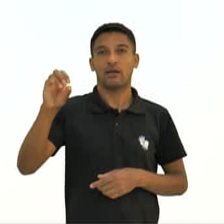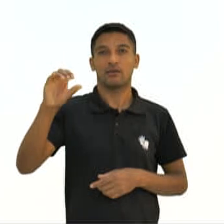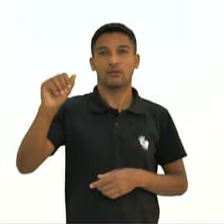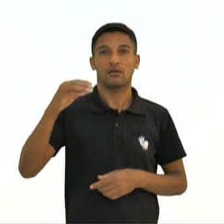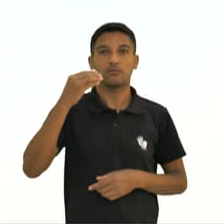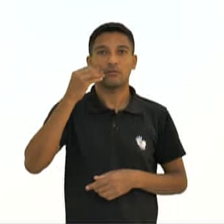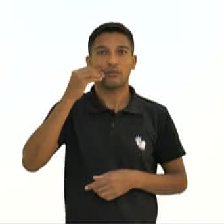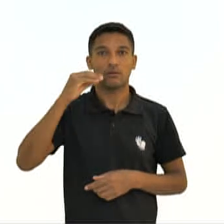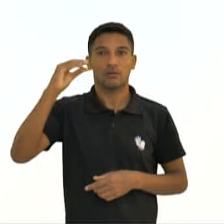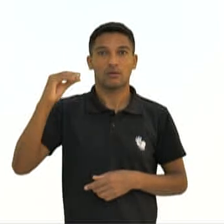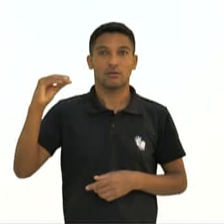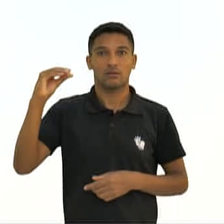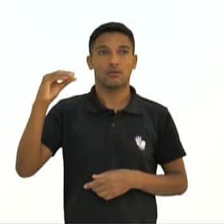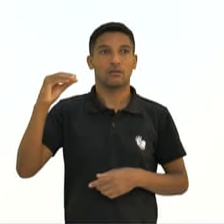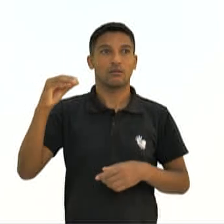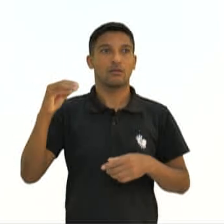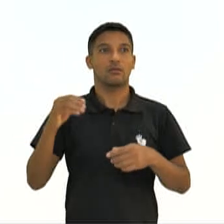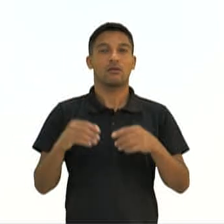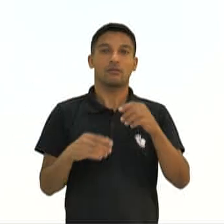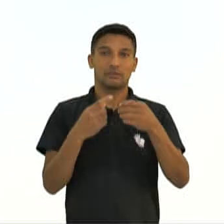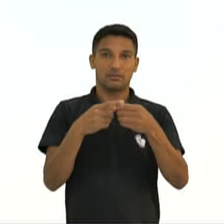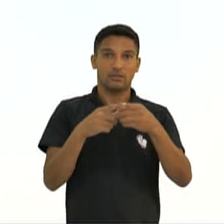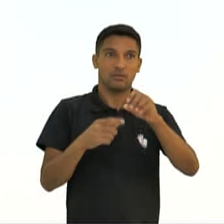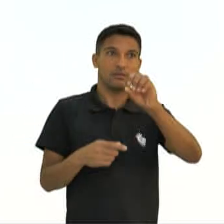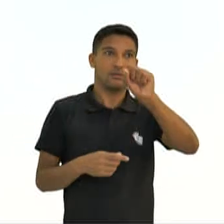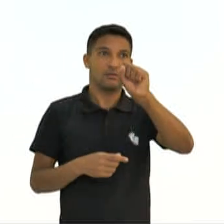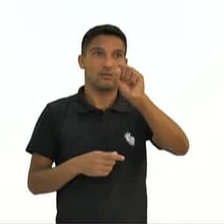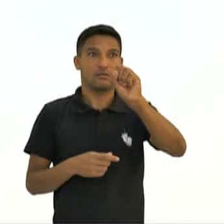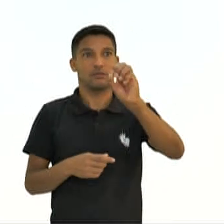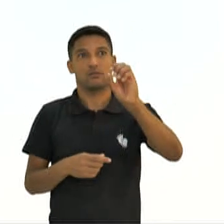essas manifestações contra o governo atual na